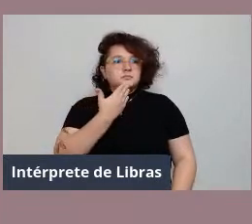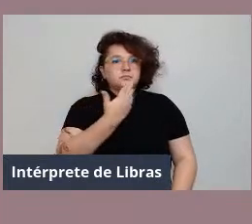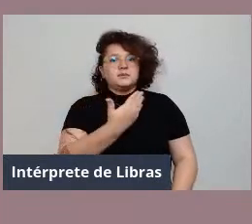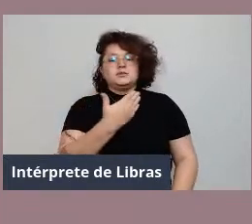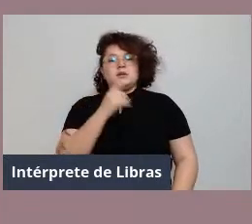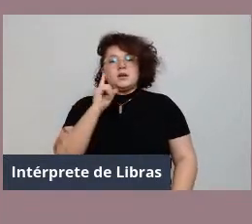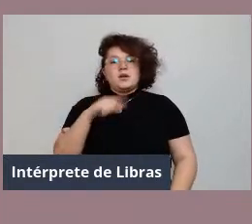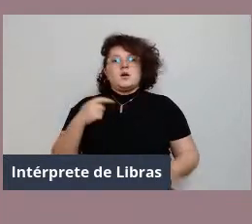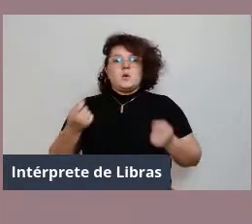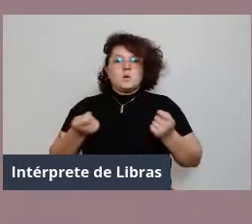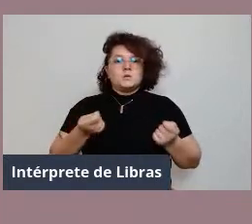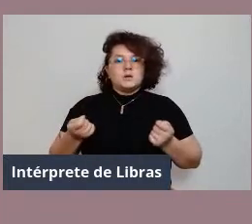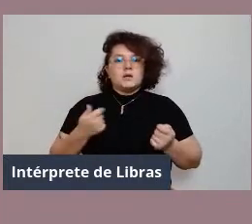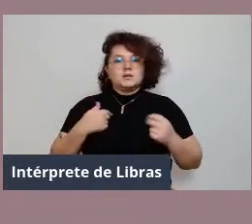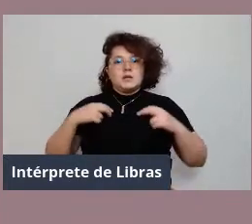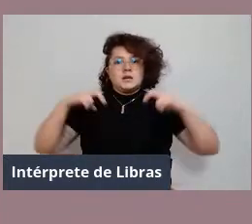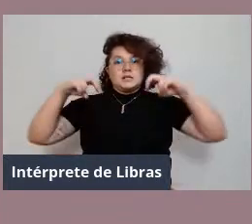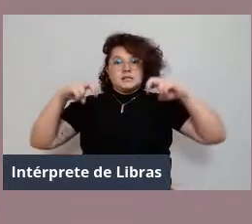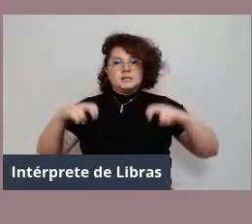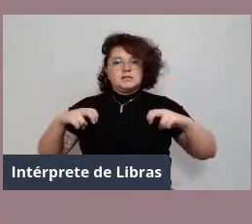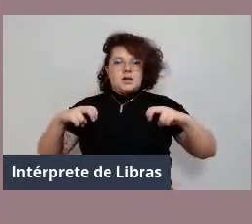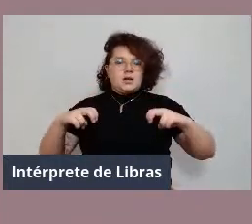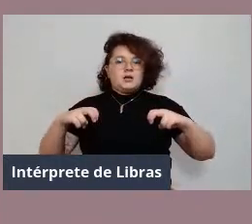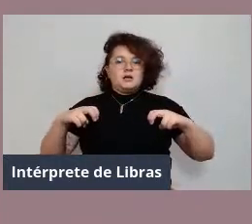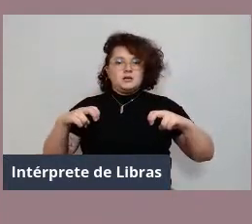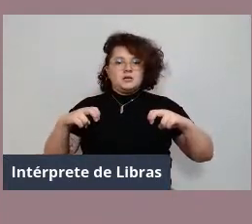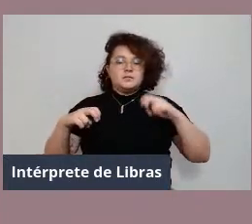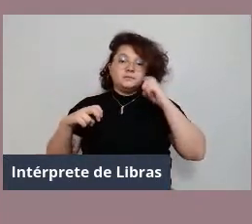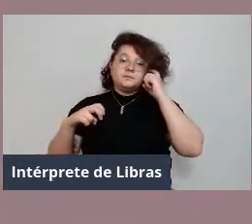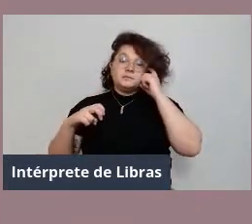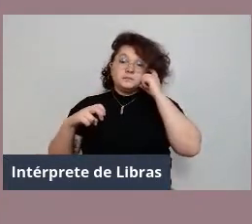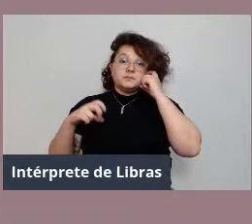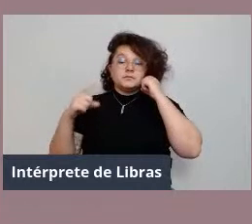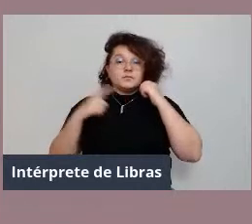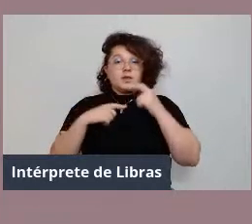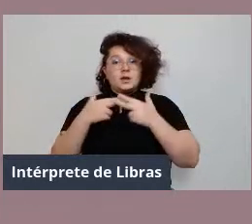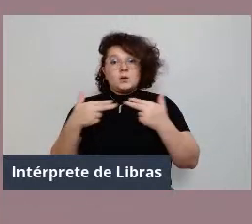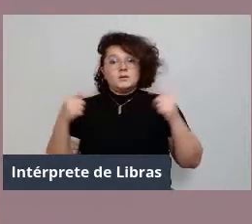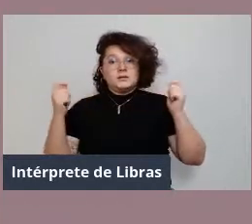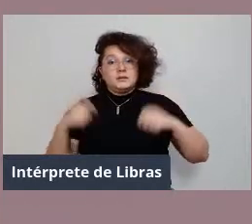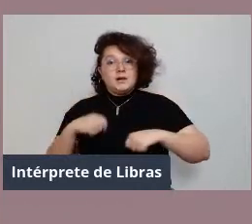numa sala com uma outra pessoa e tem coisas que você pode fazer, tem coisas que você não pode fazer.